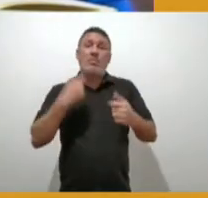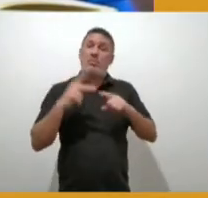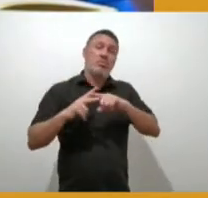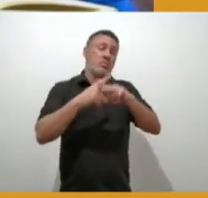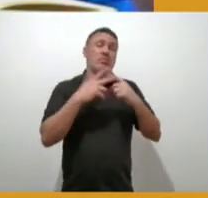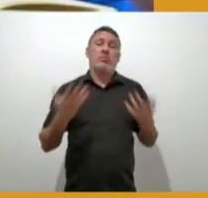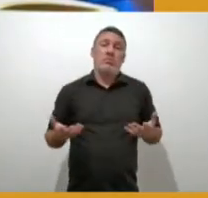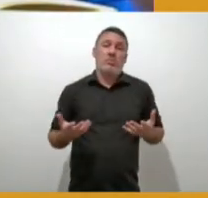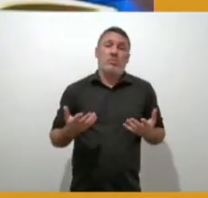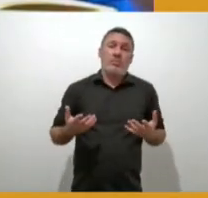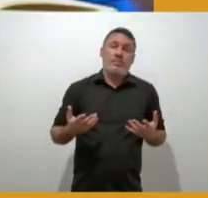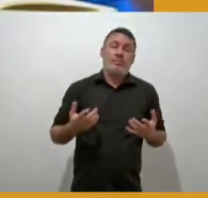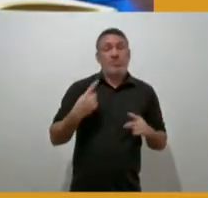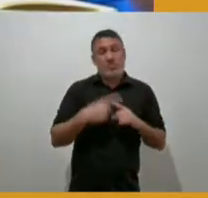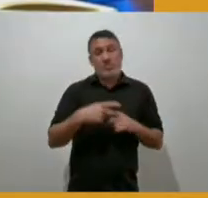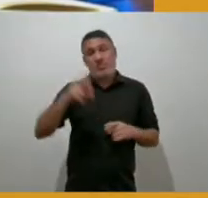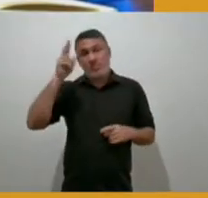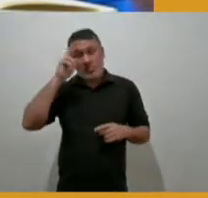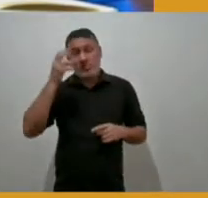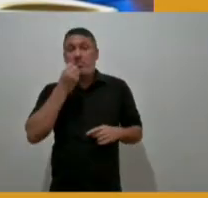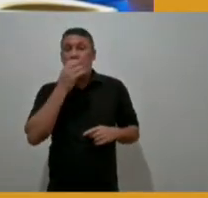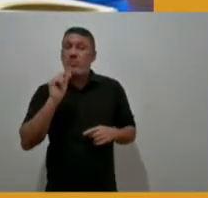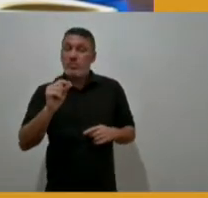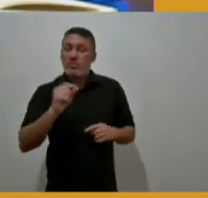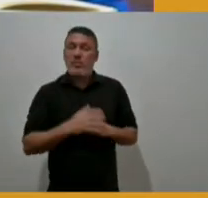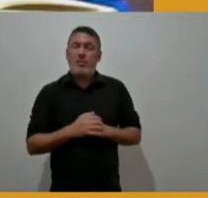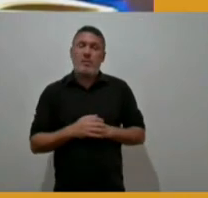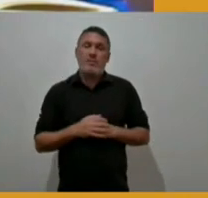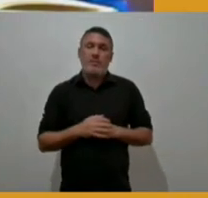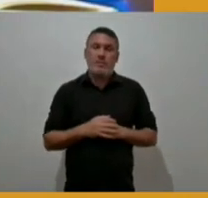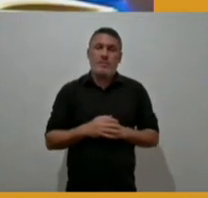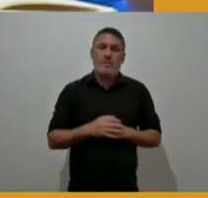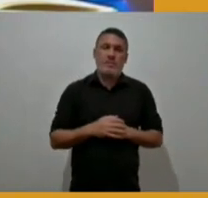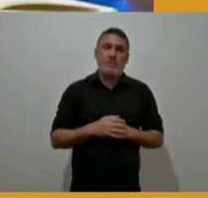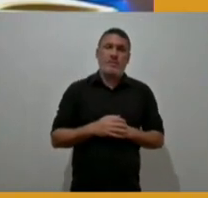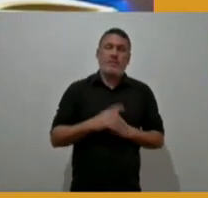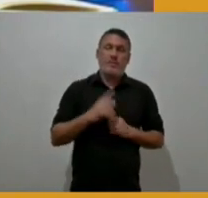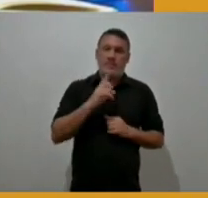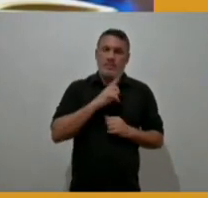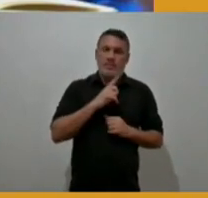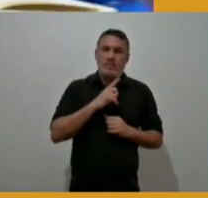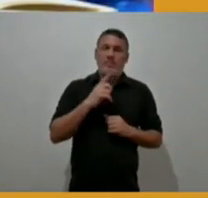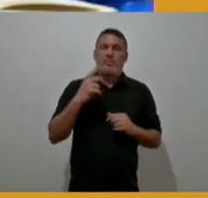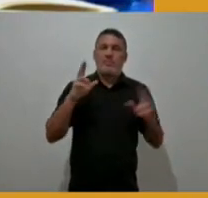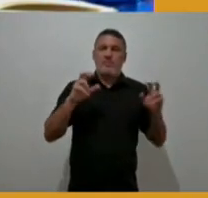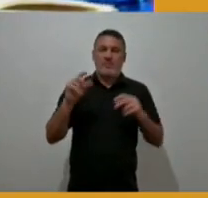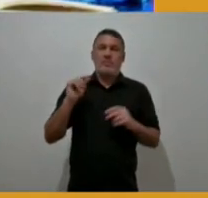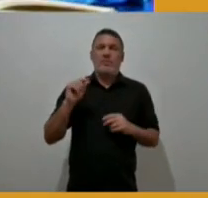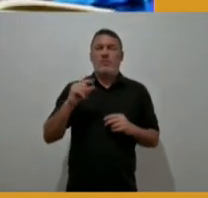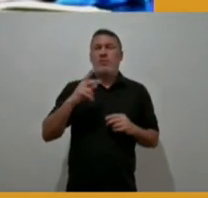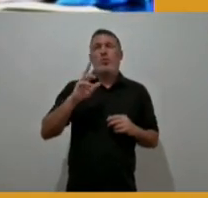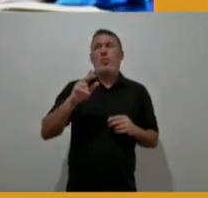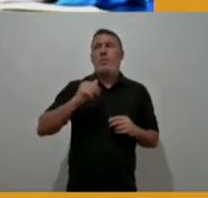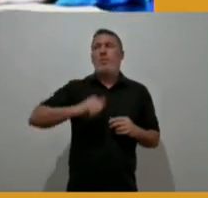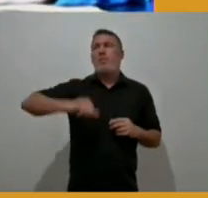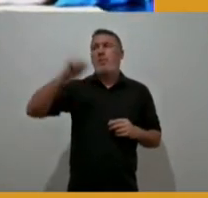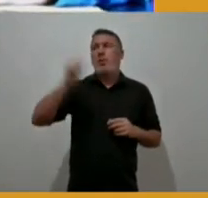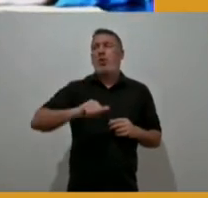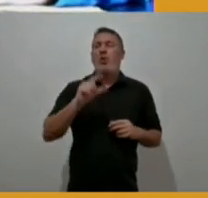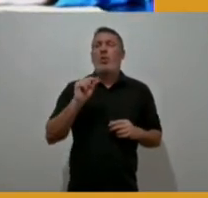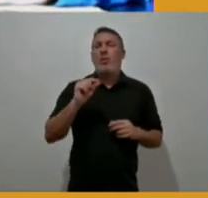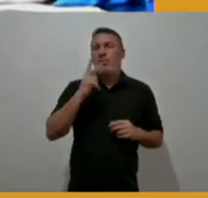lembrar que o pior, e a frase não é minha, e aí eu encerro, o pior não é absolutamente,